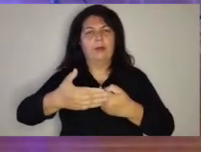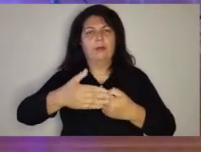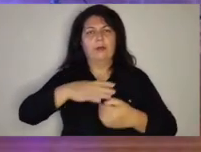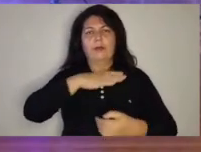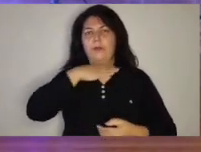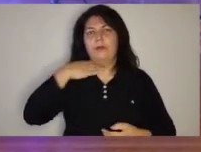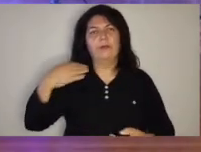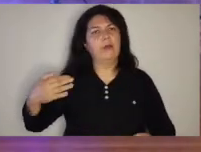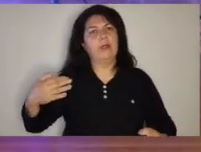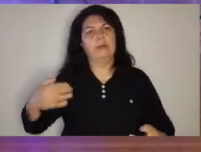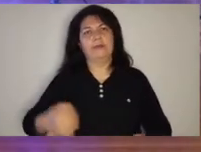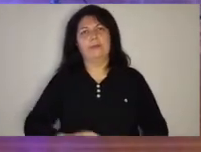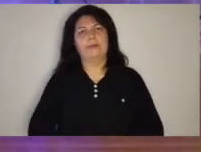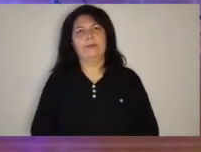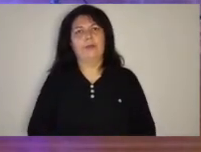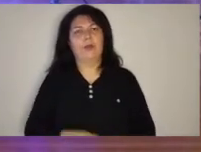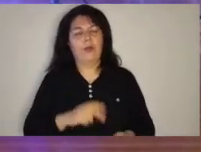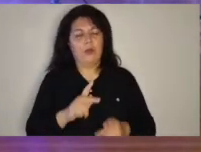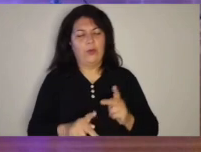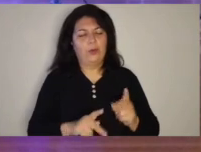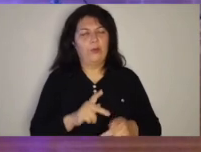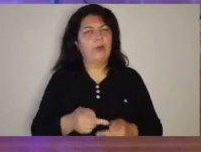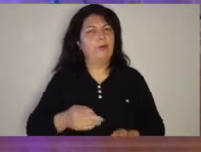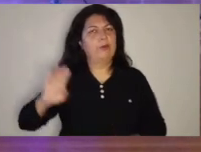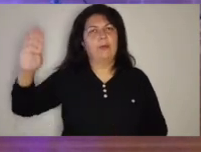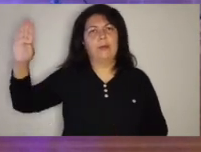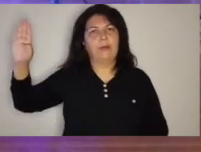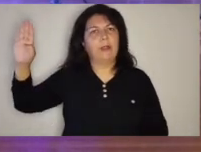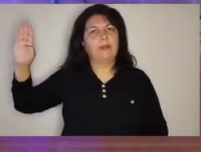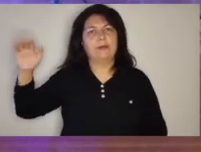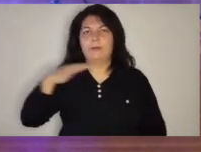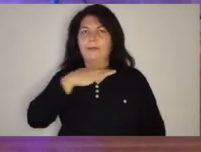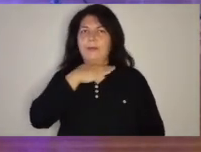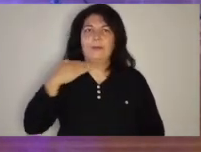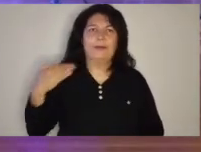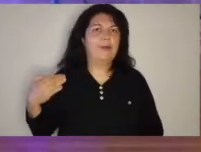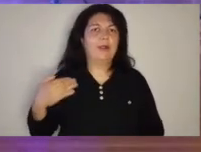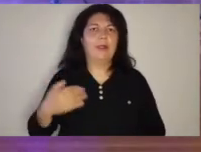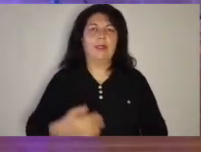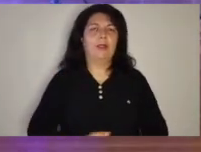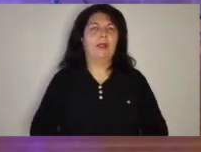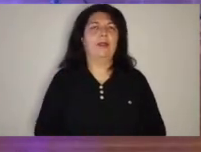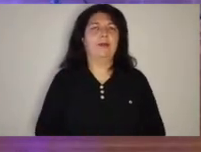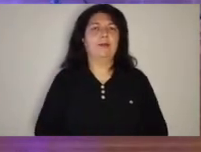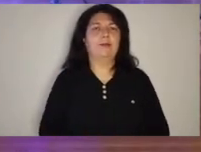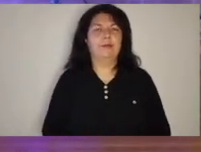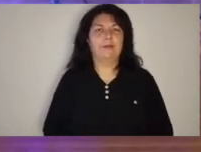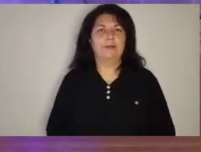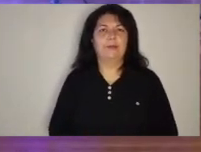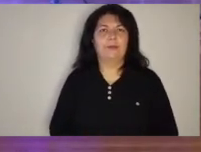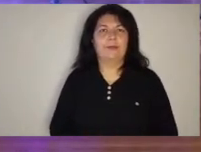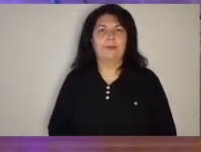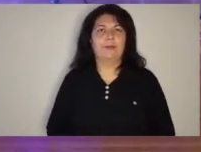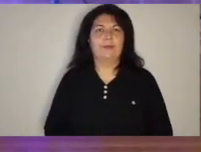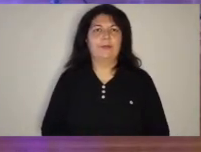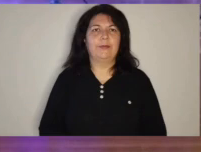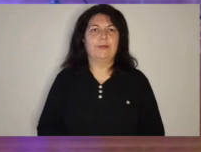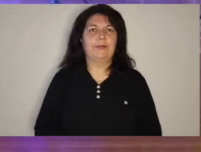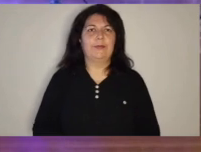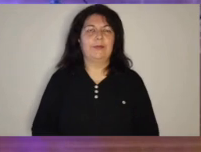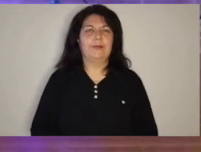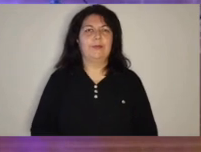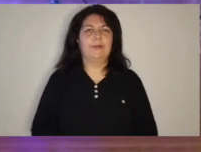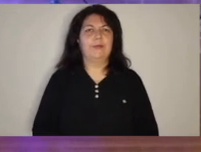acha que aconteceu com o povo de Israel, o povo da promessa? Foi tudo consumido, irmãos.